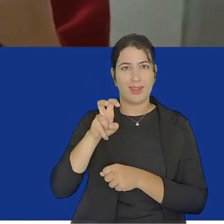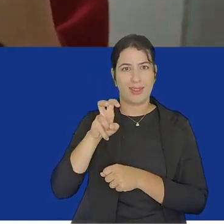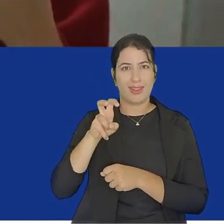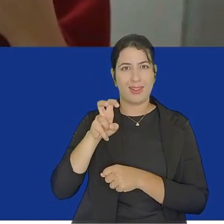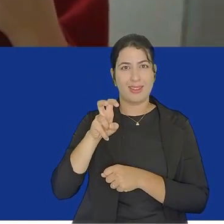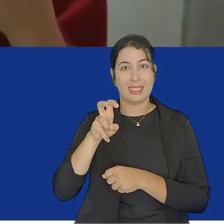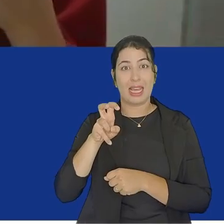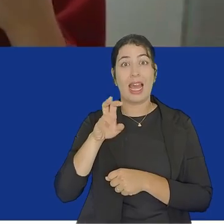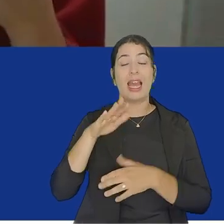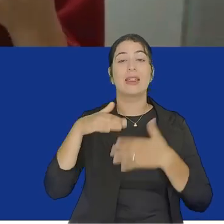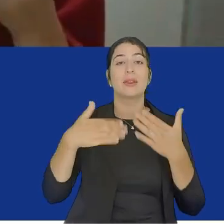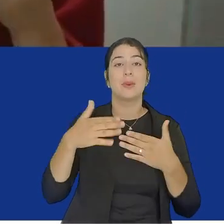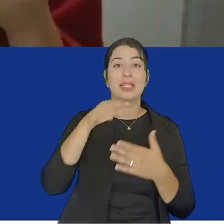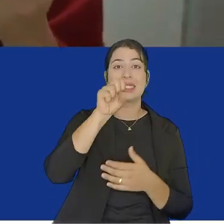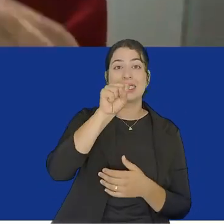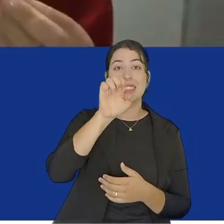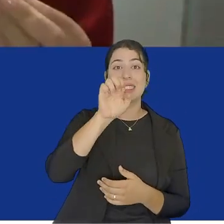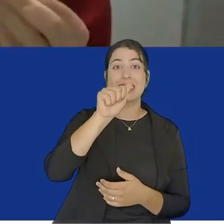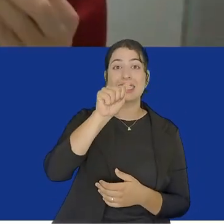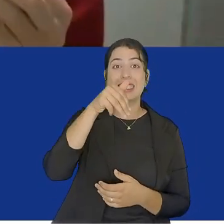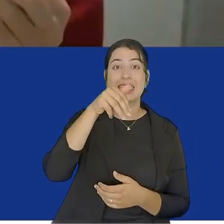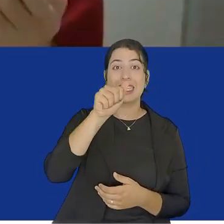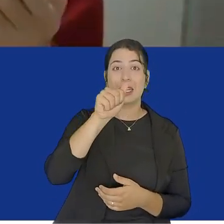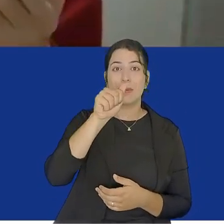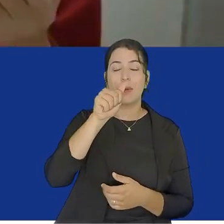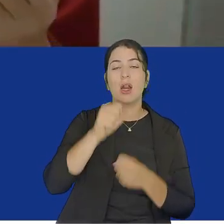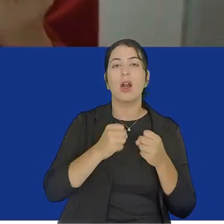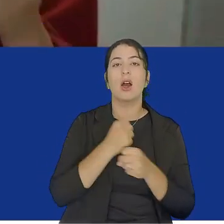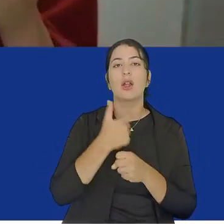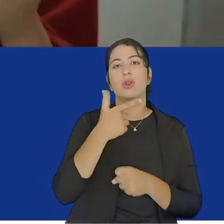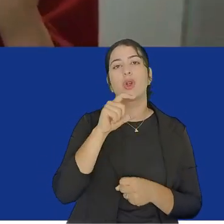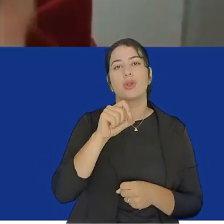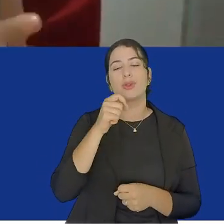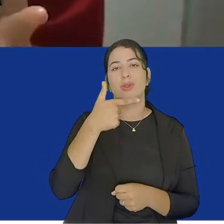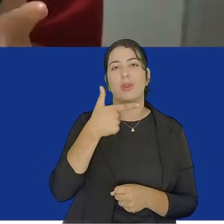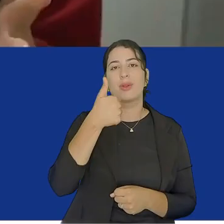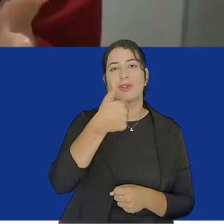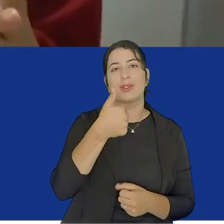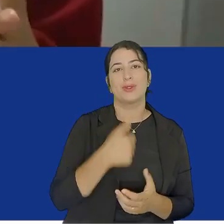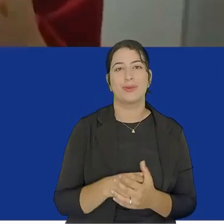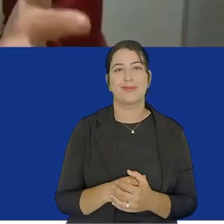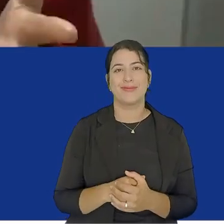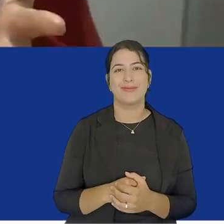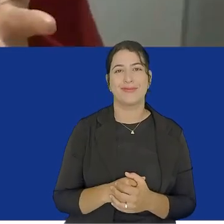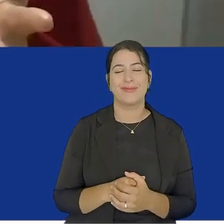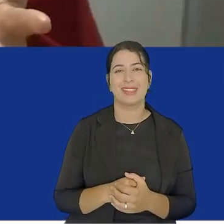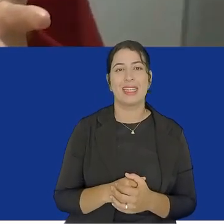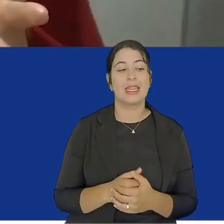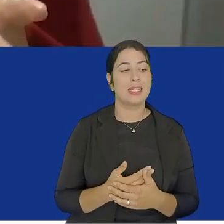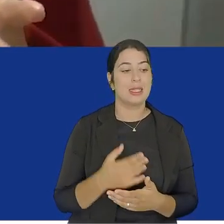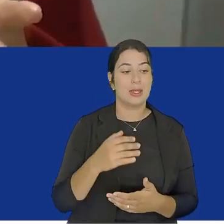2021. Ou seja, gente, é muito recente que a gente tem alguma coisa.